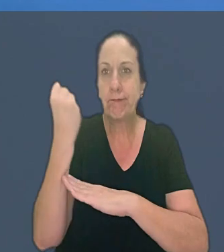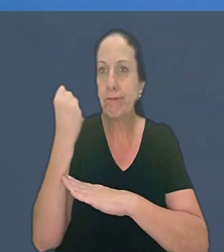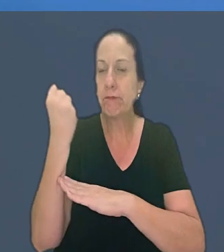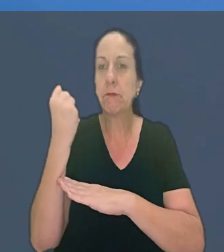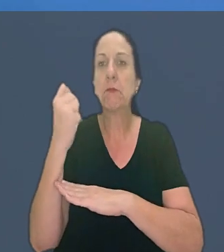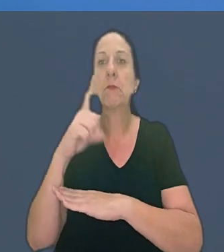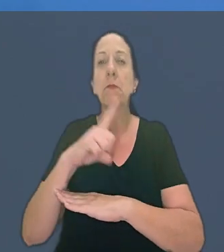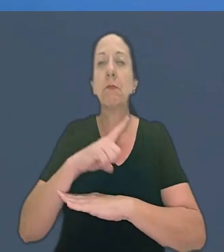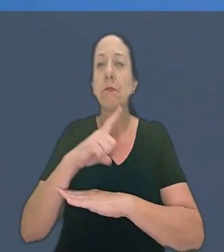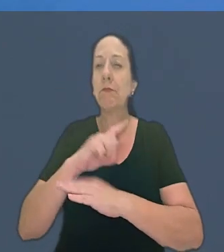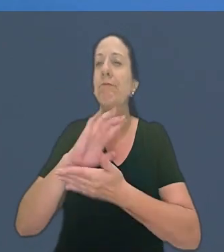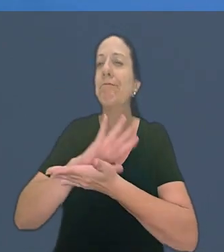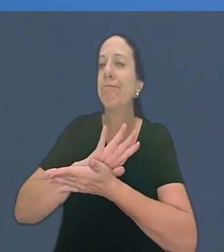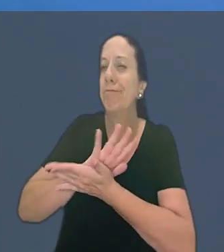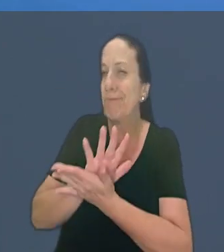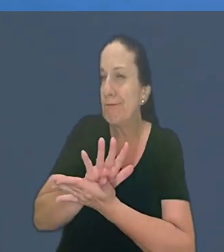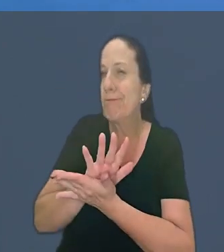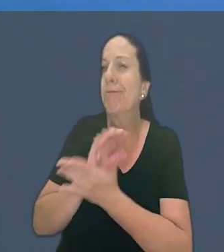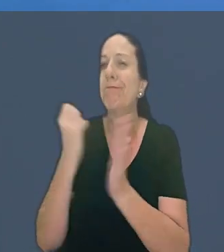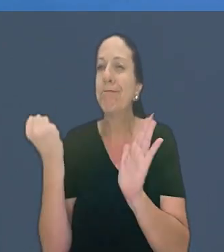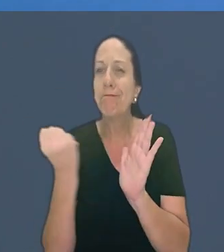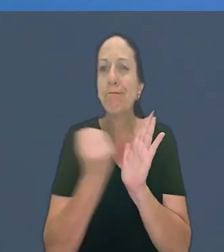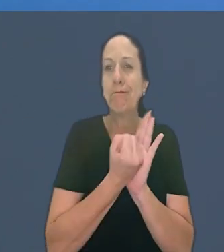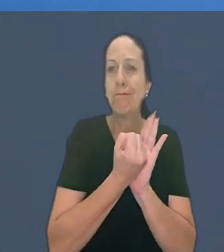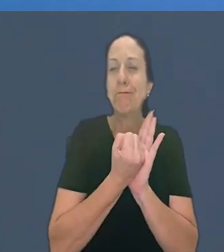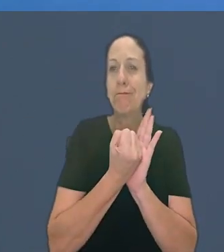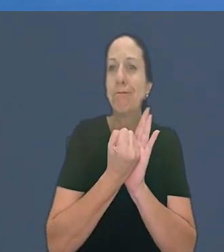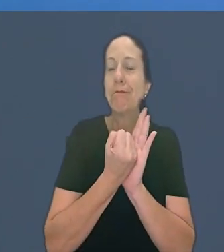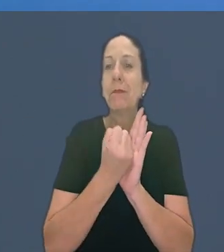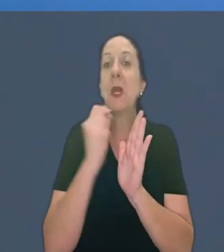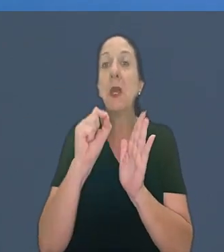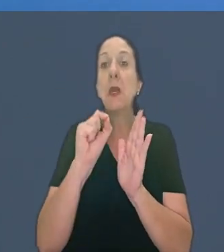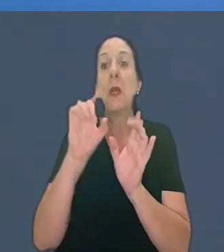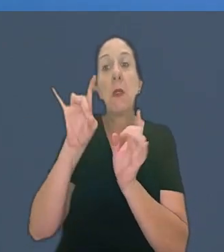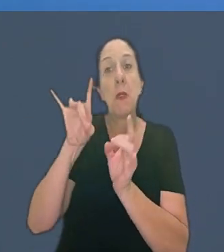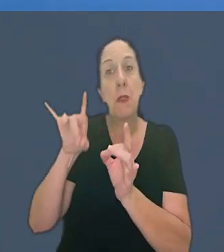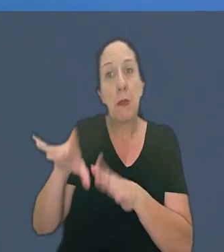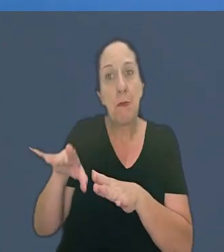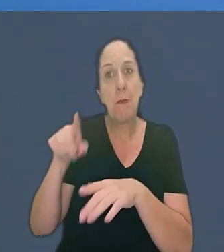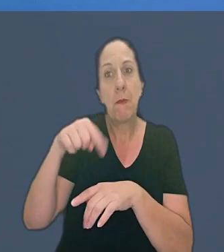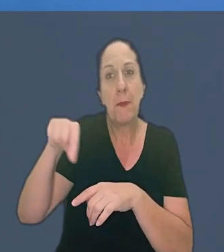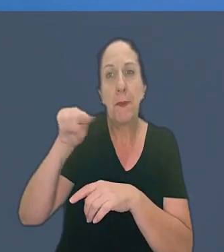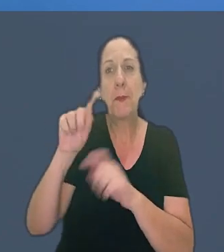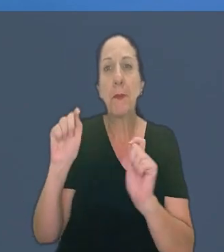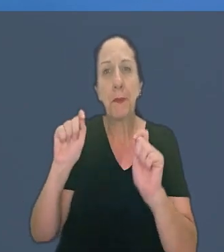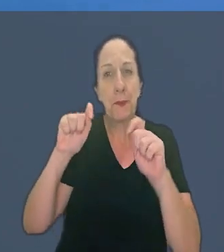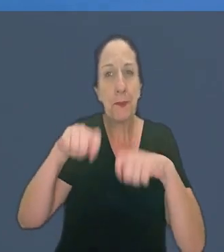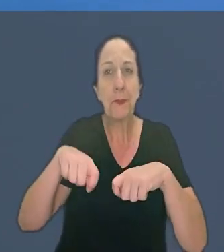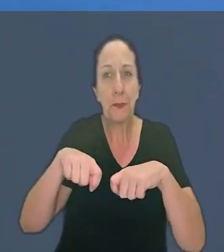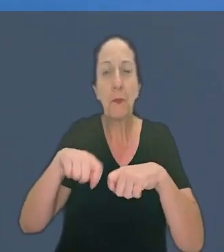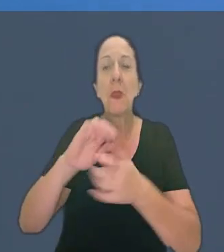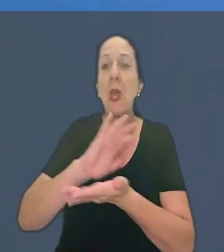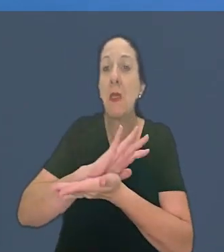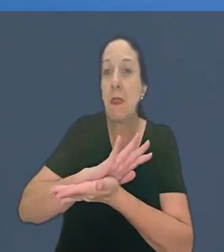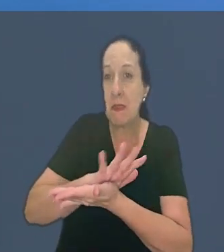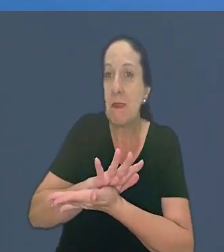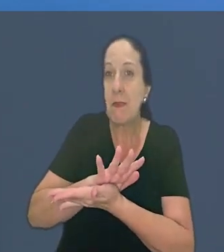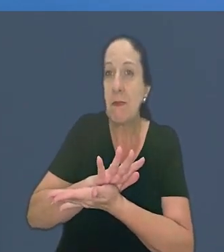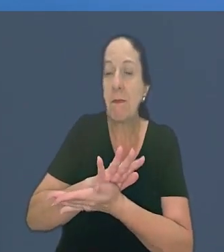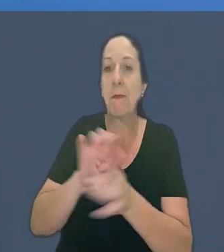doenças graves que geram estigma ou preconceito. Portanto, presume-se que a dispensa de pessoas com essas condições